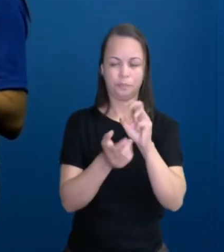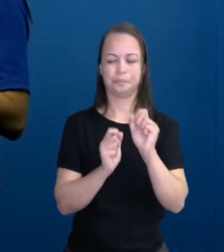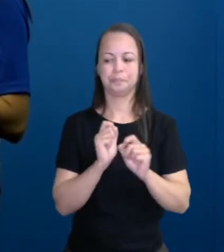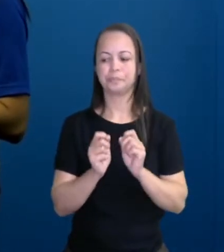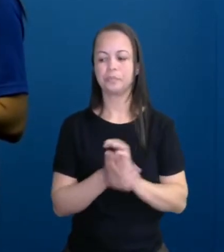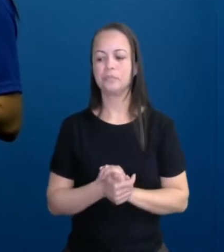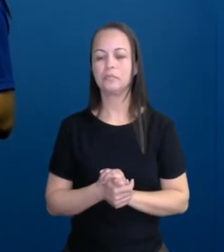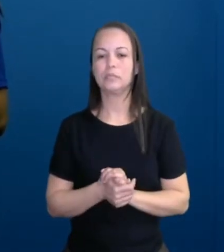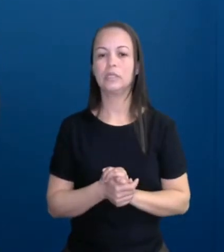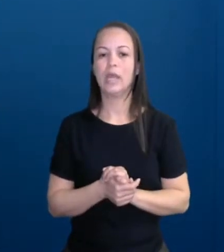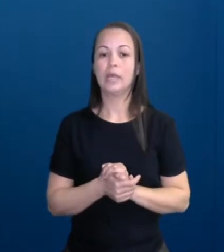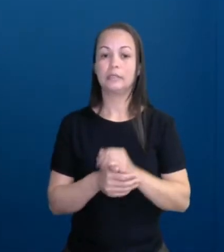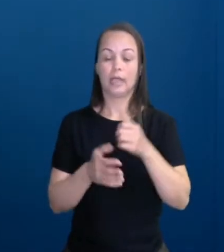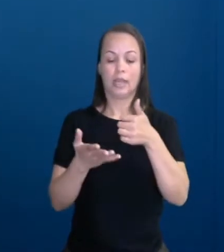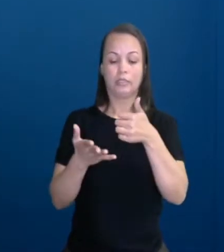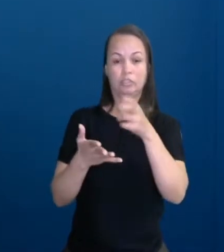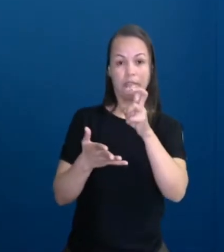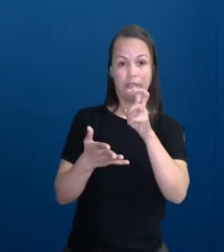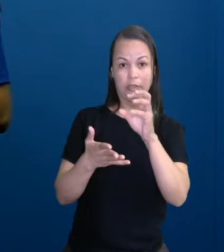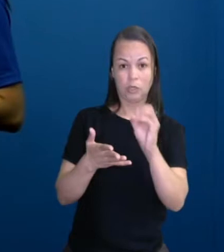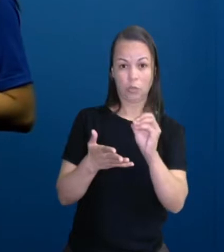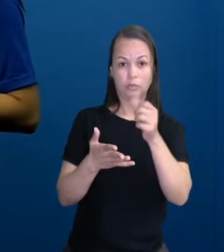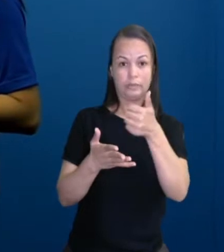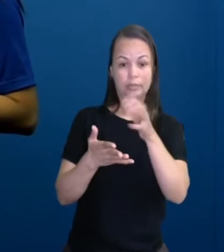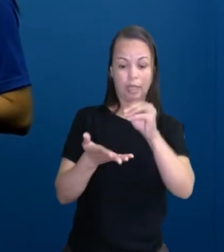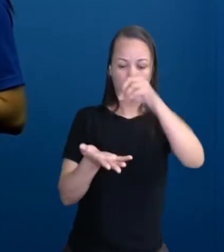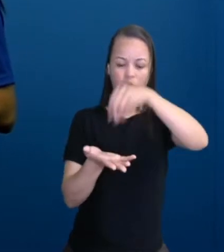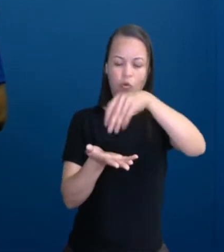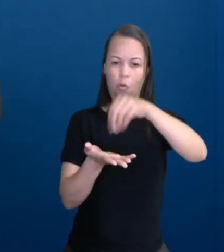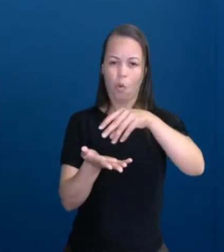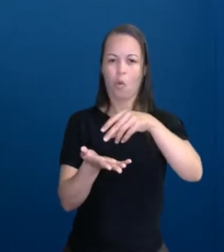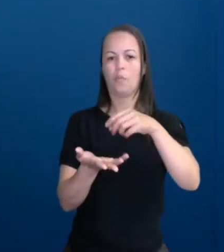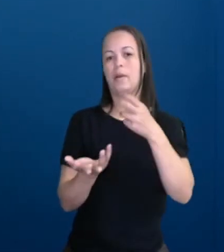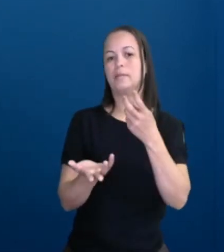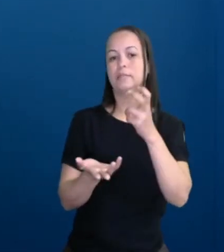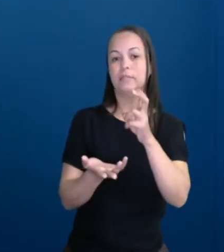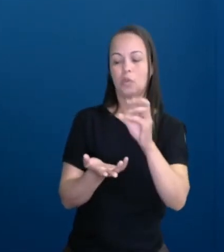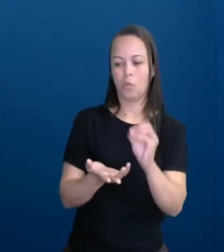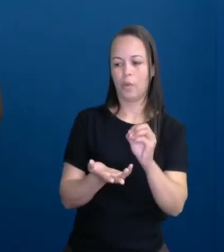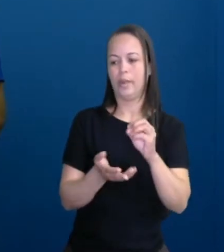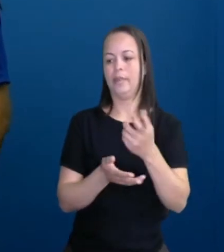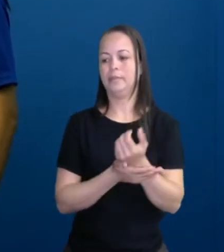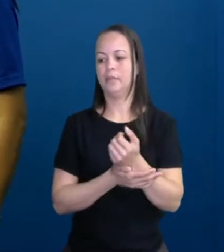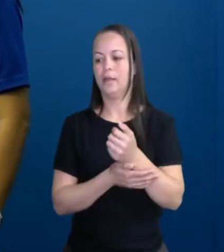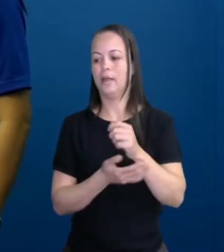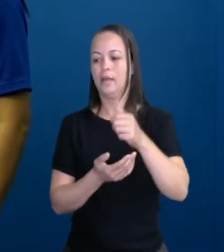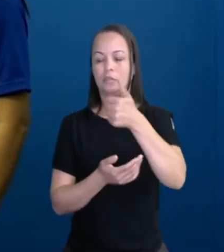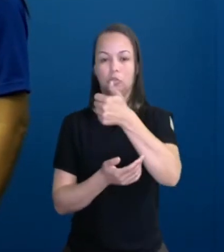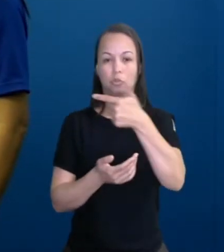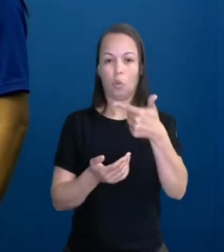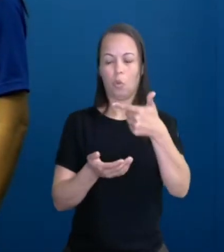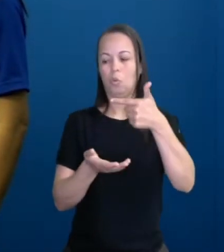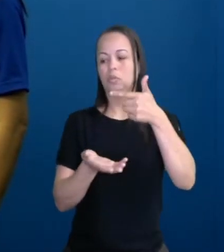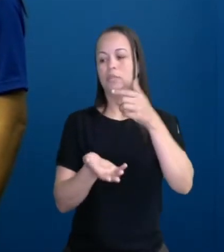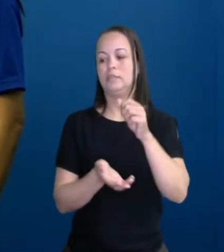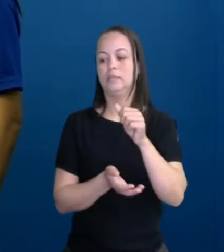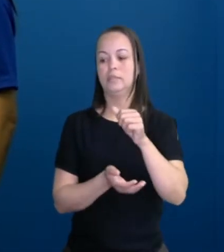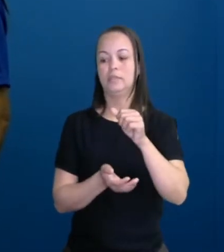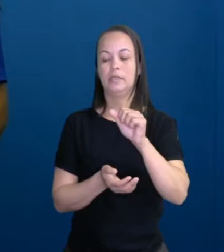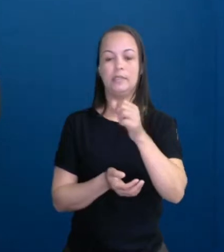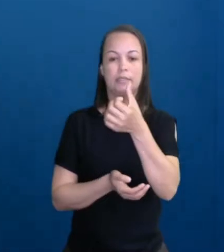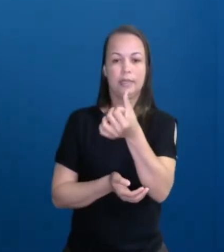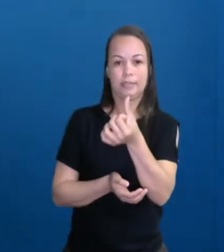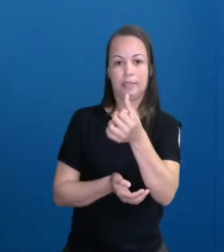cópias, 50, 12 cópias, 60. E as 35 cópias vai para 1,75.